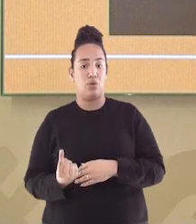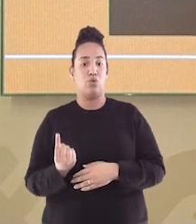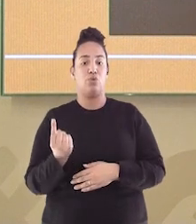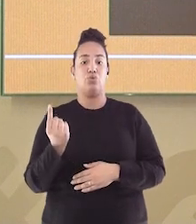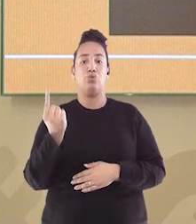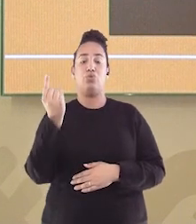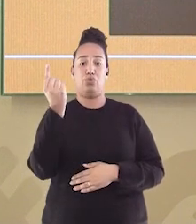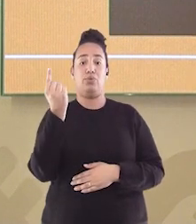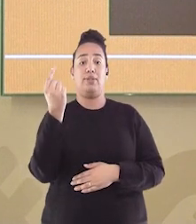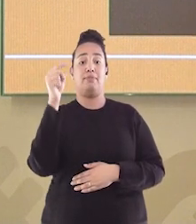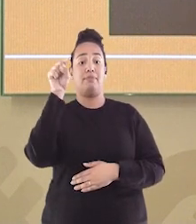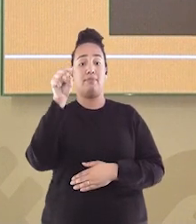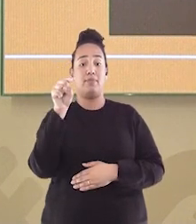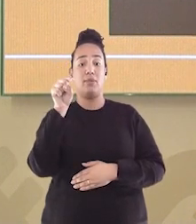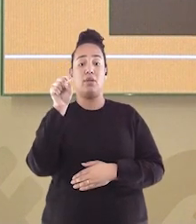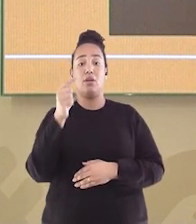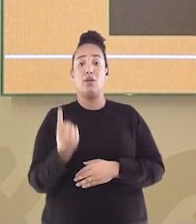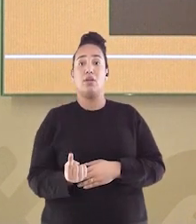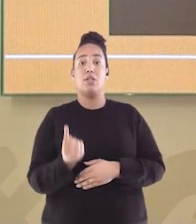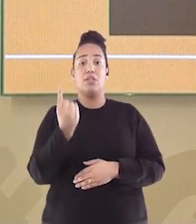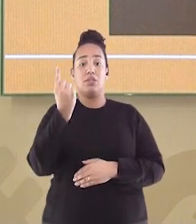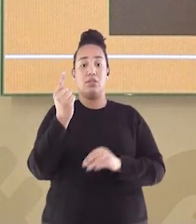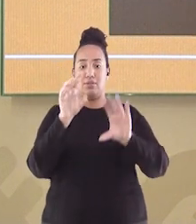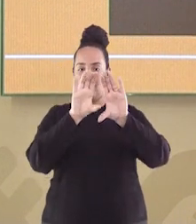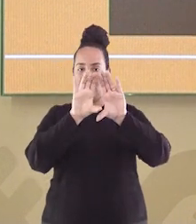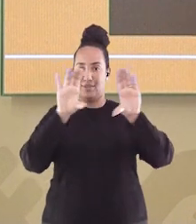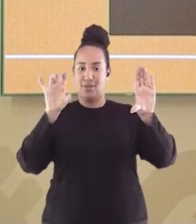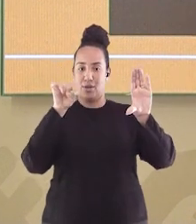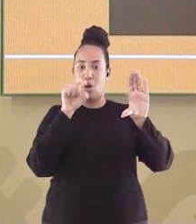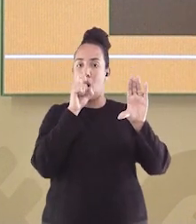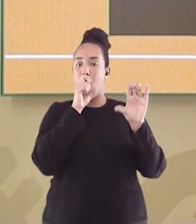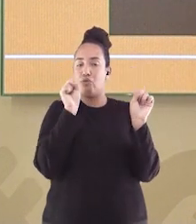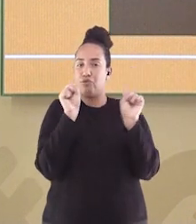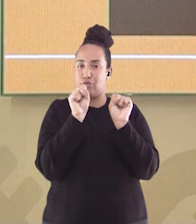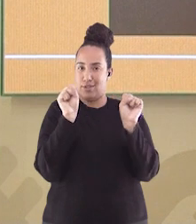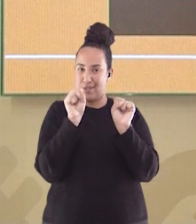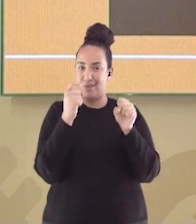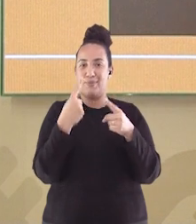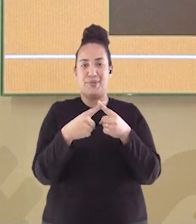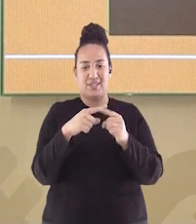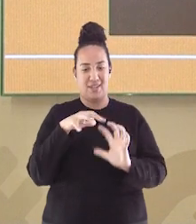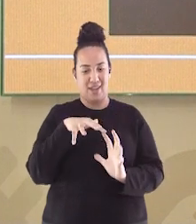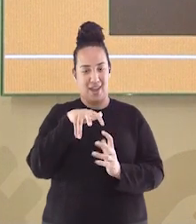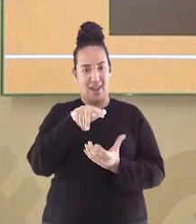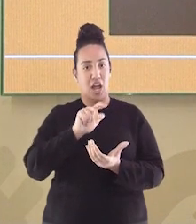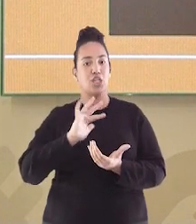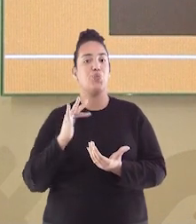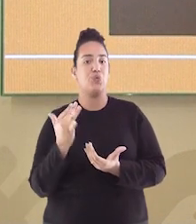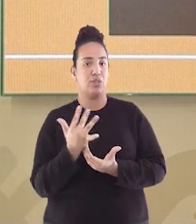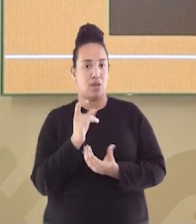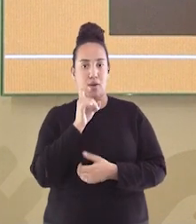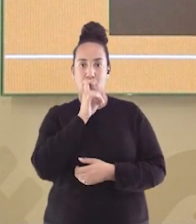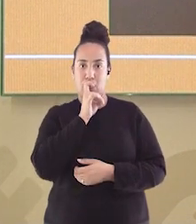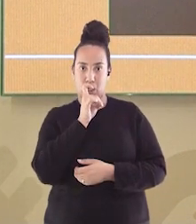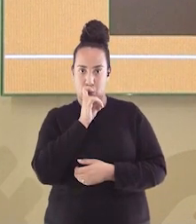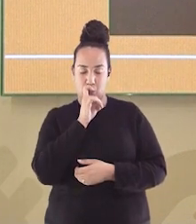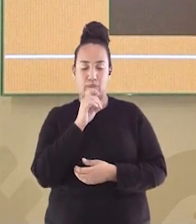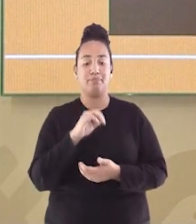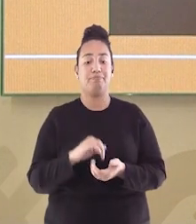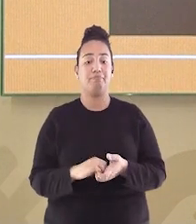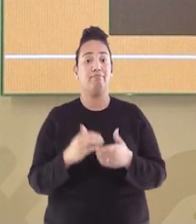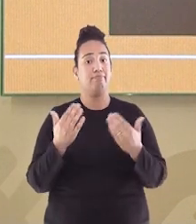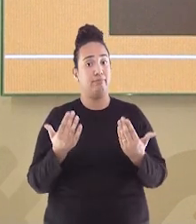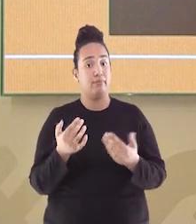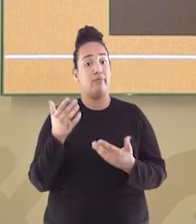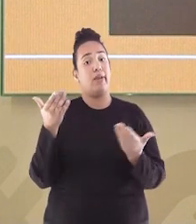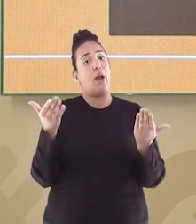e lá em cima ele se resfria, né? Na nossa atmosfera, quanto mais você sobe, mais frio é. Por conta desse